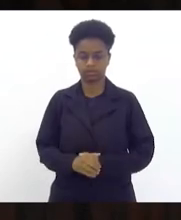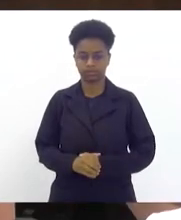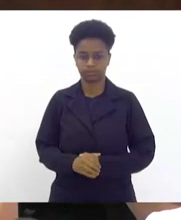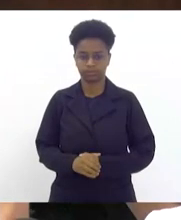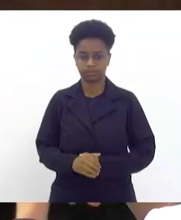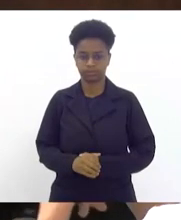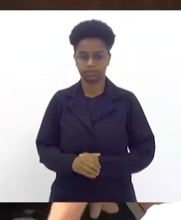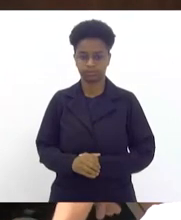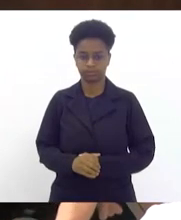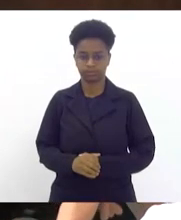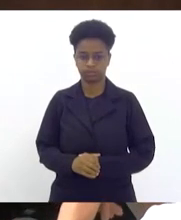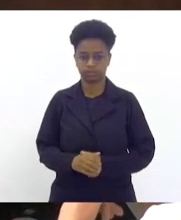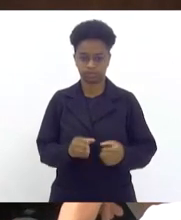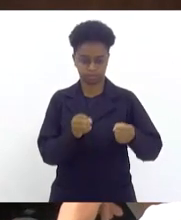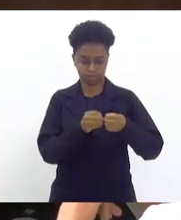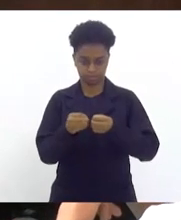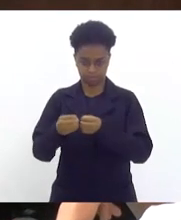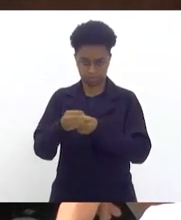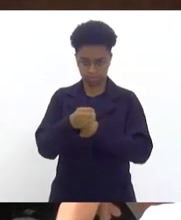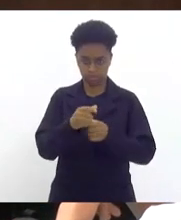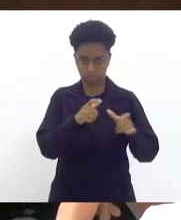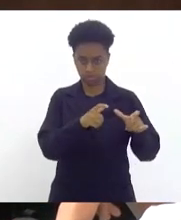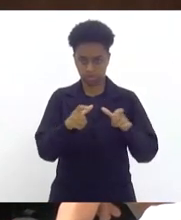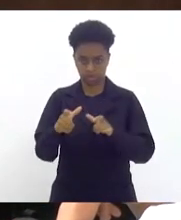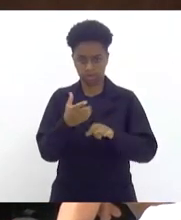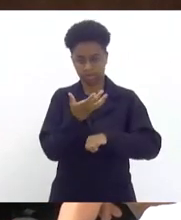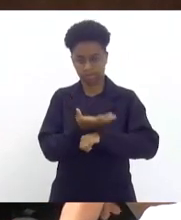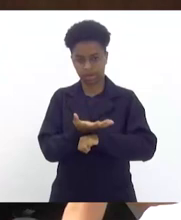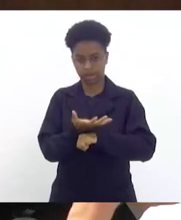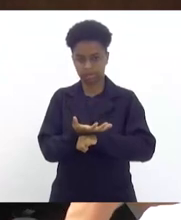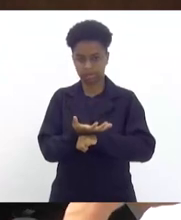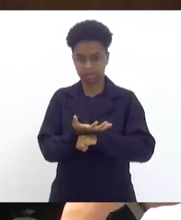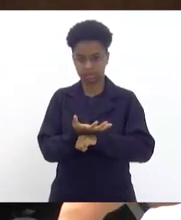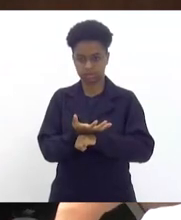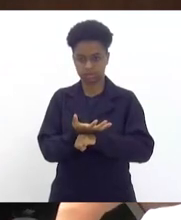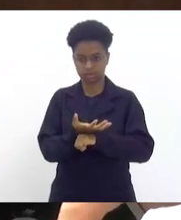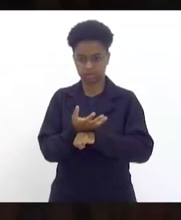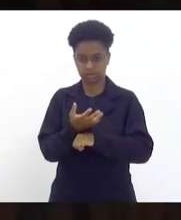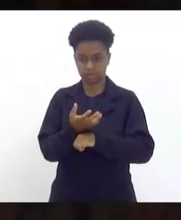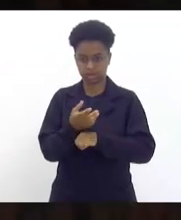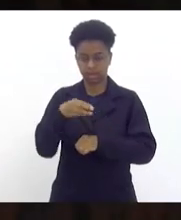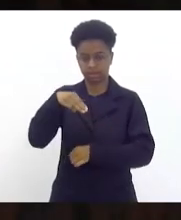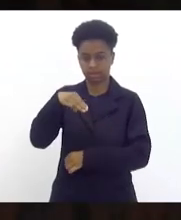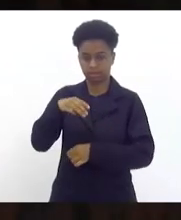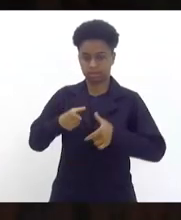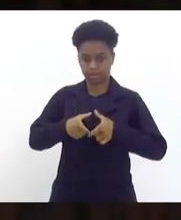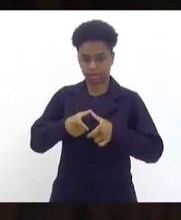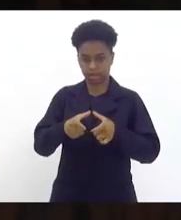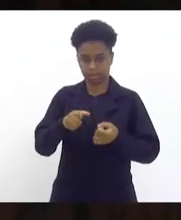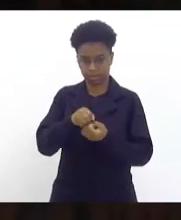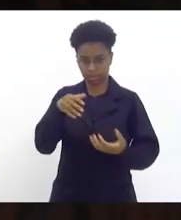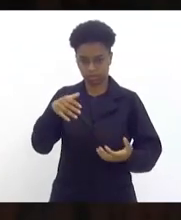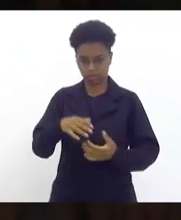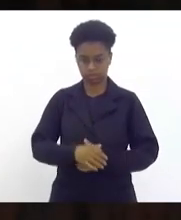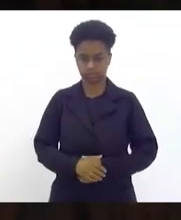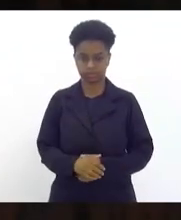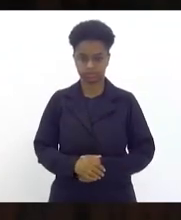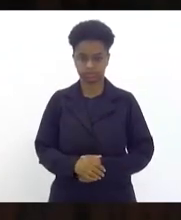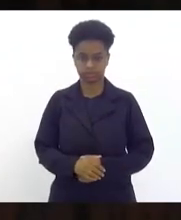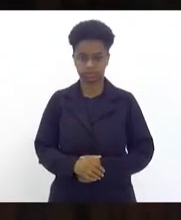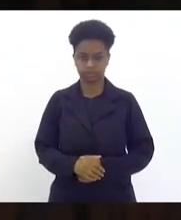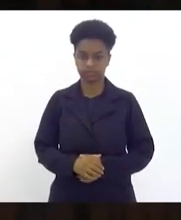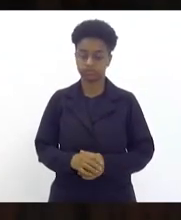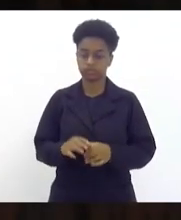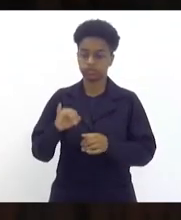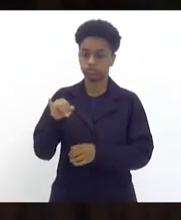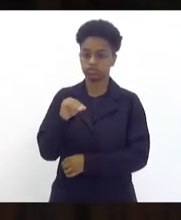das adjacências acho que é isso da Praça da Medalha Milagrosa senhor